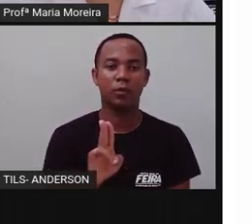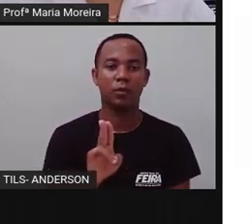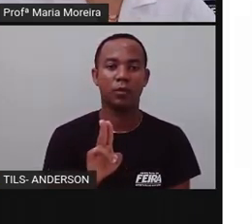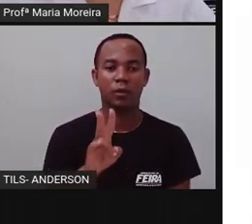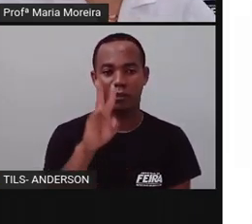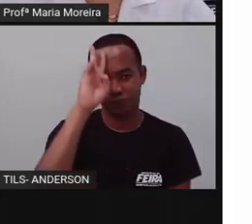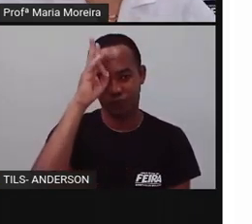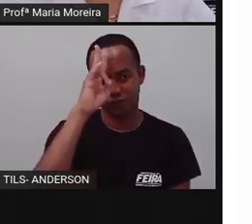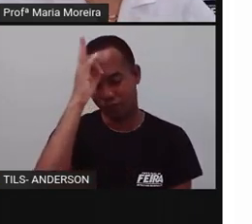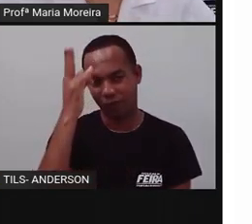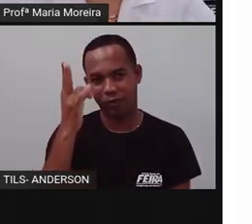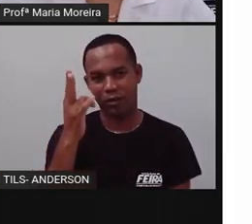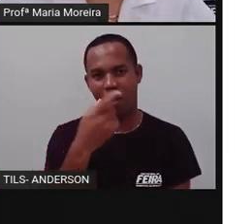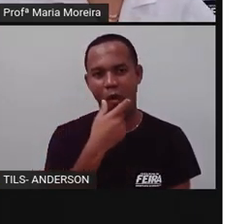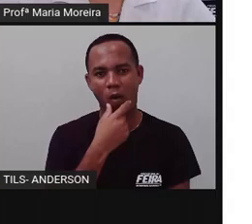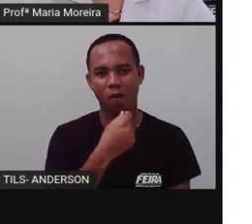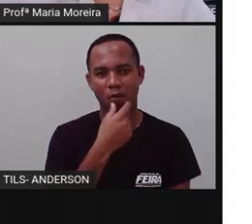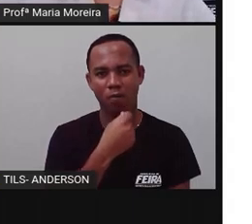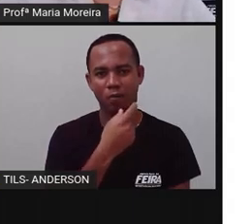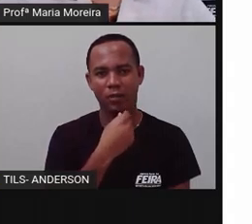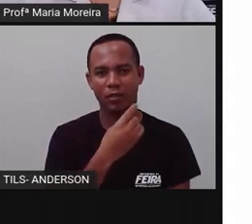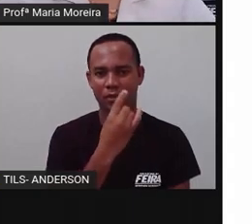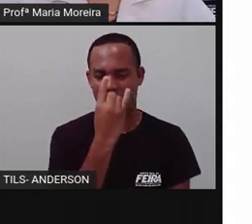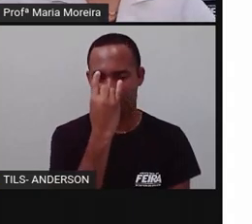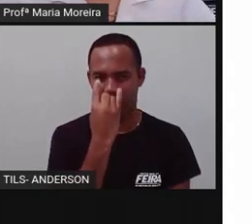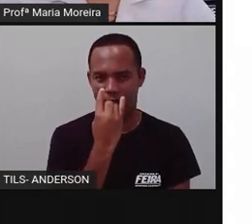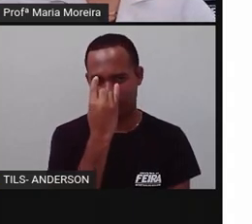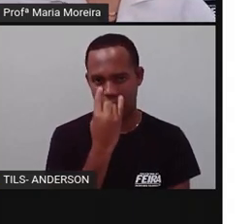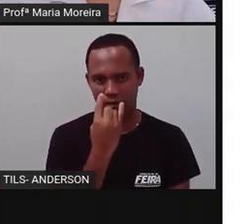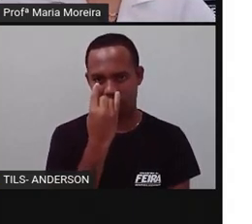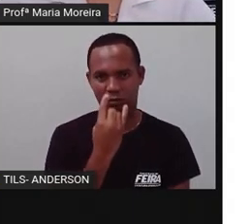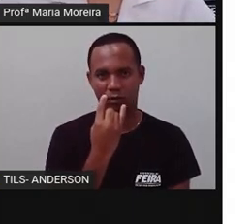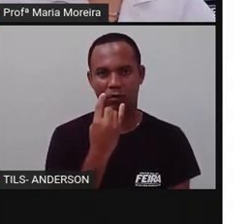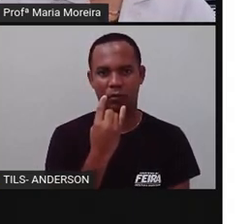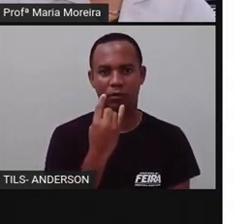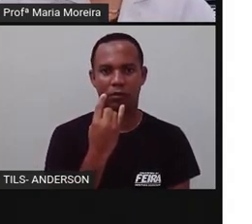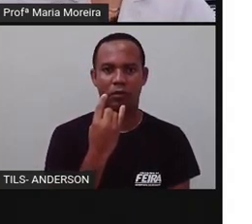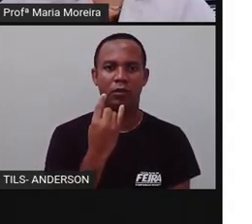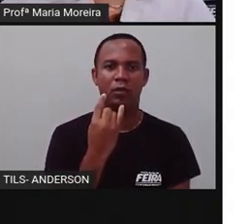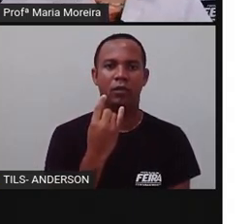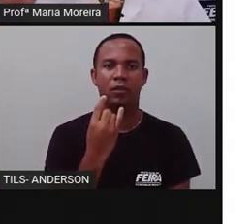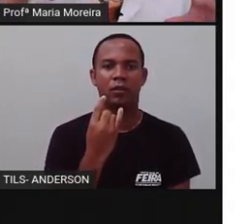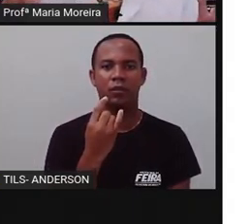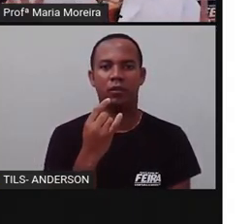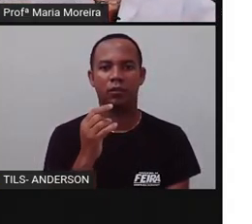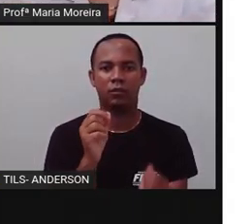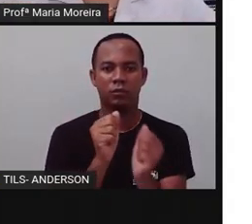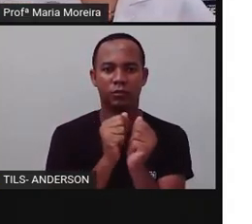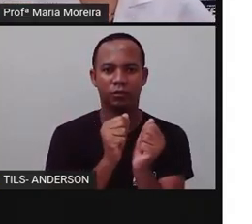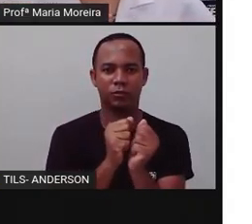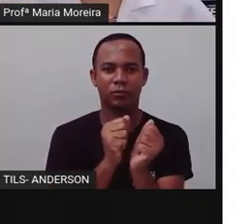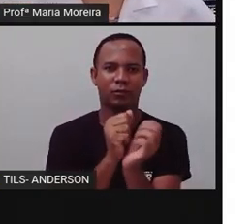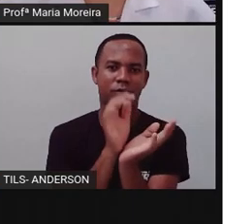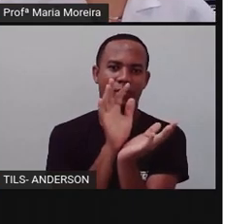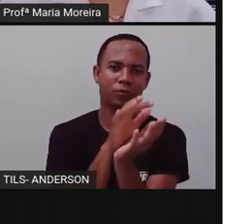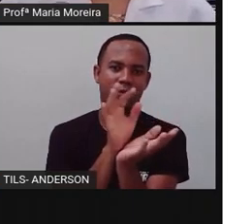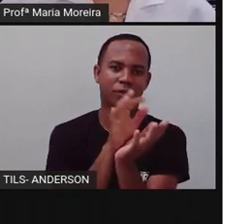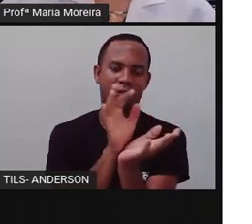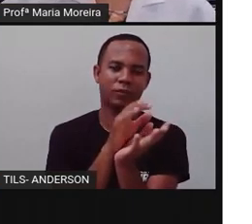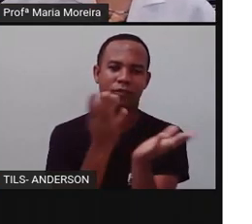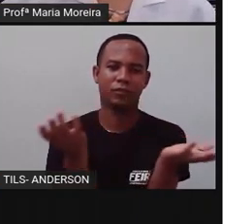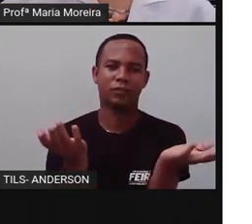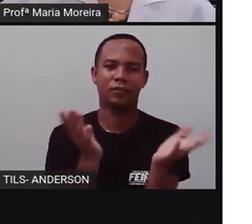uma história. Vamos falar sobre Adibu. Bom, Adibu, o nome de uma